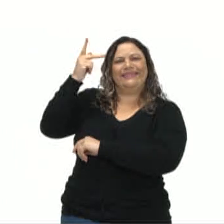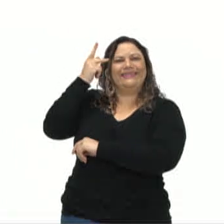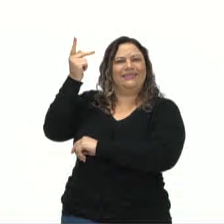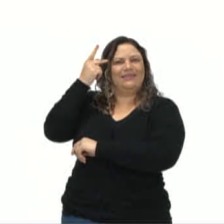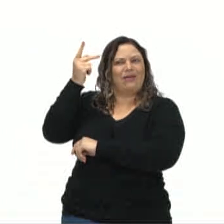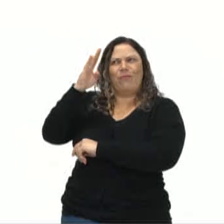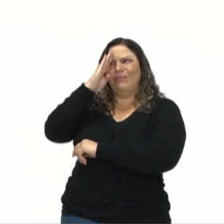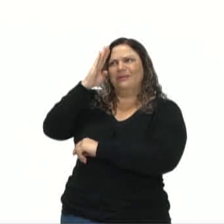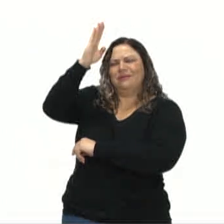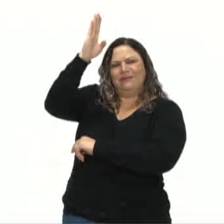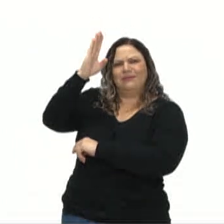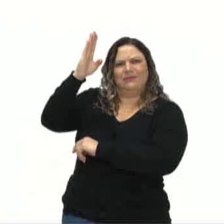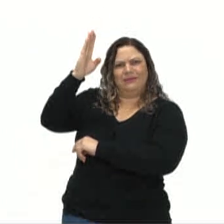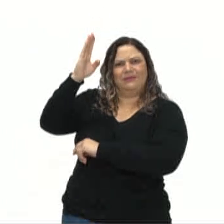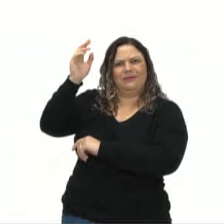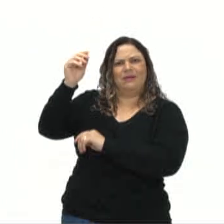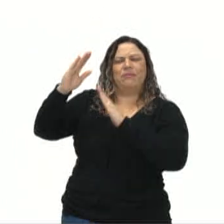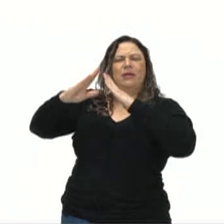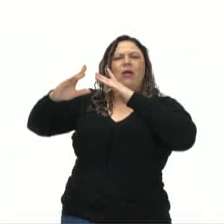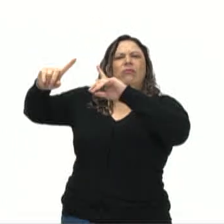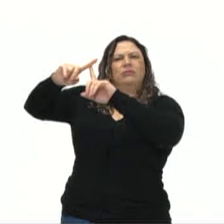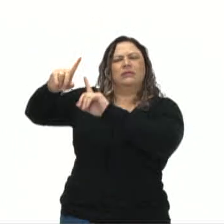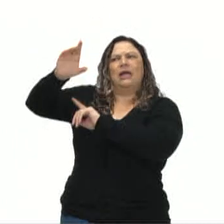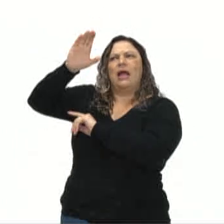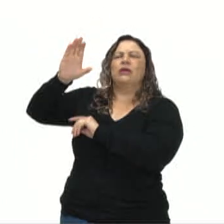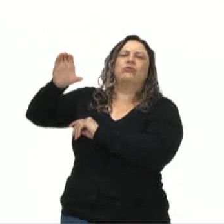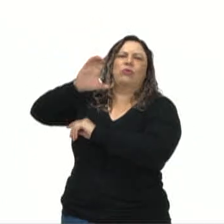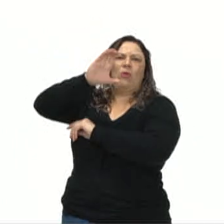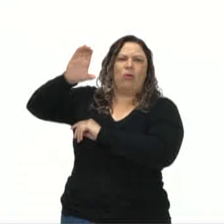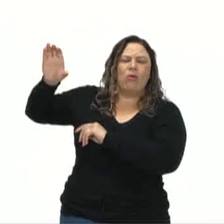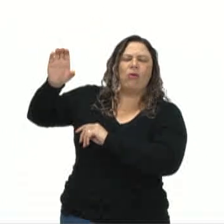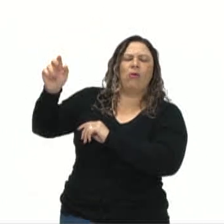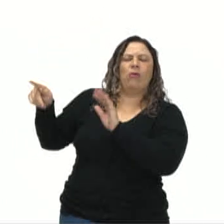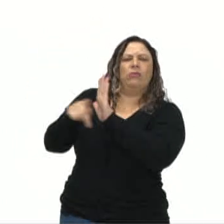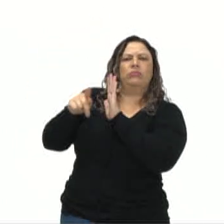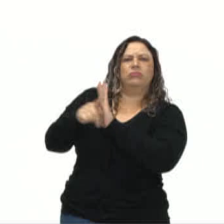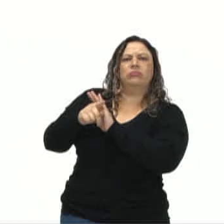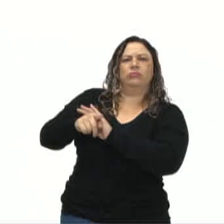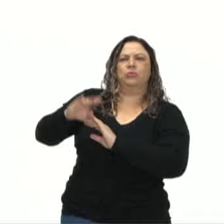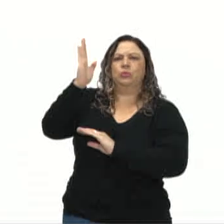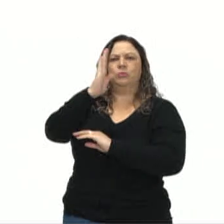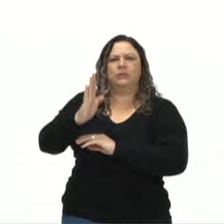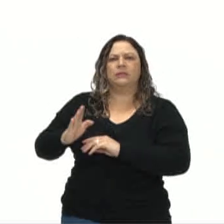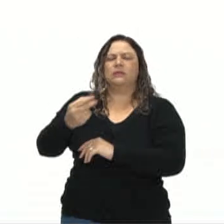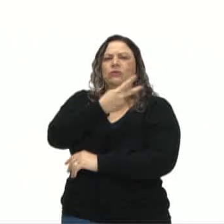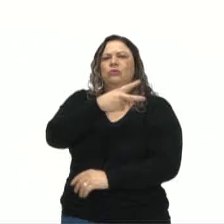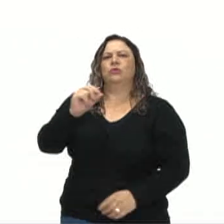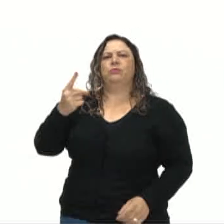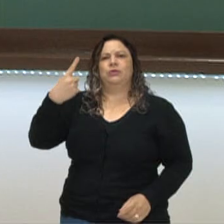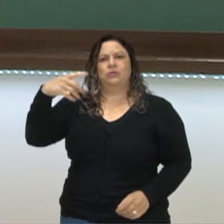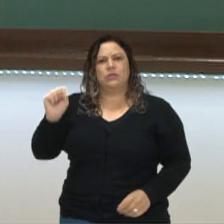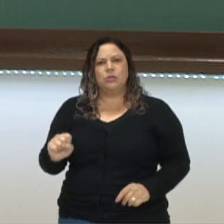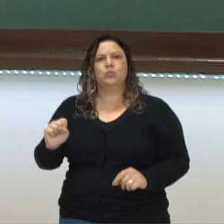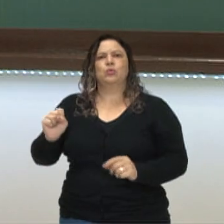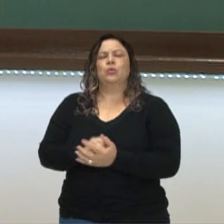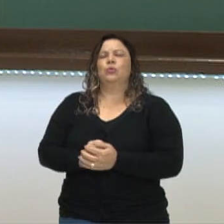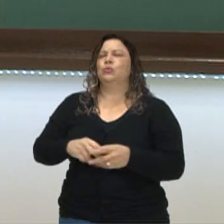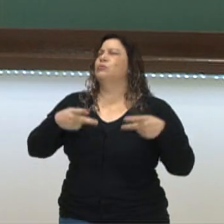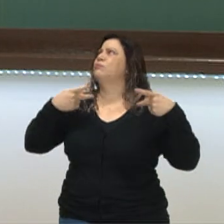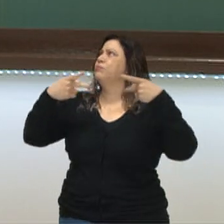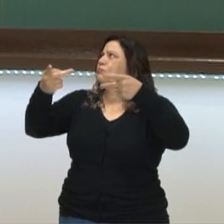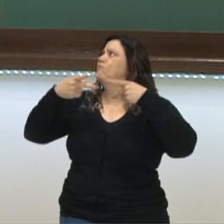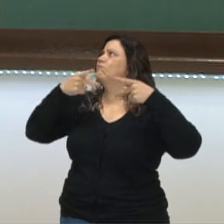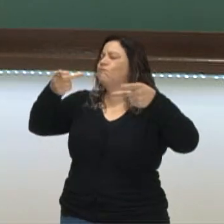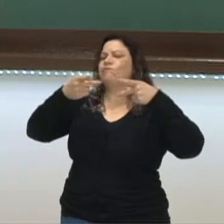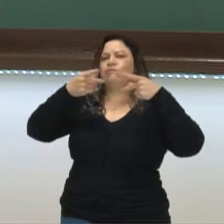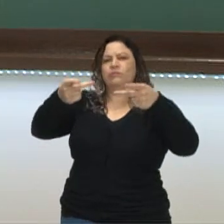templos religiosos, né, católicos do Brasil. Veja, em 2018 foi visitada por 12 milhões de pessoas,